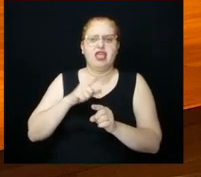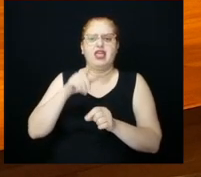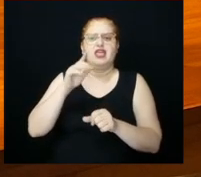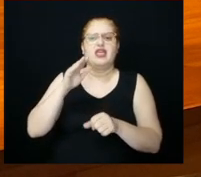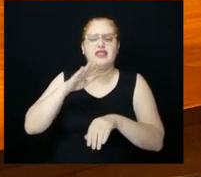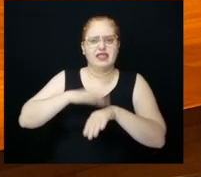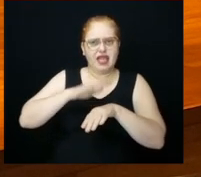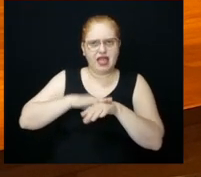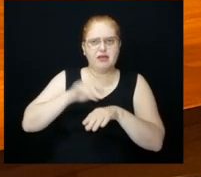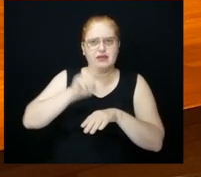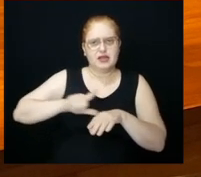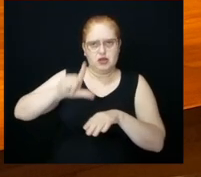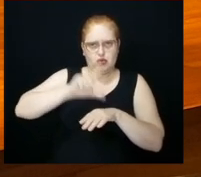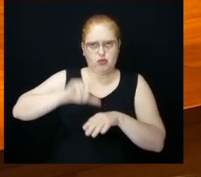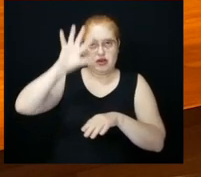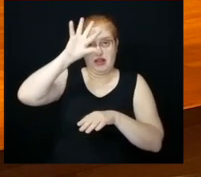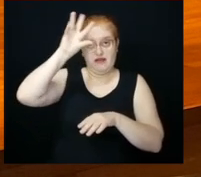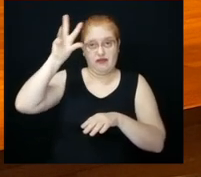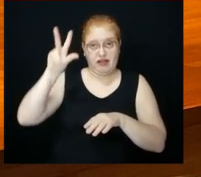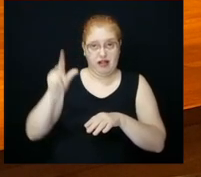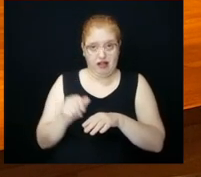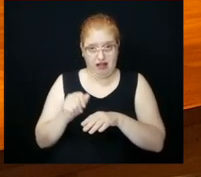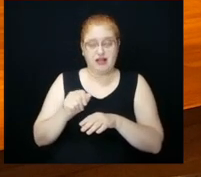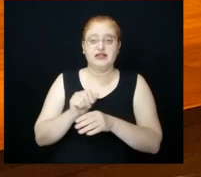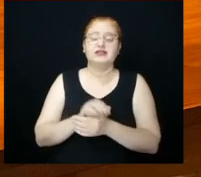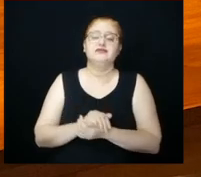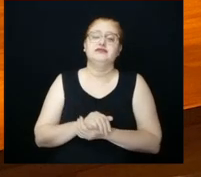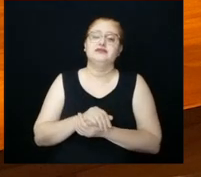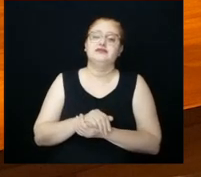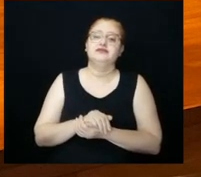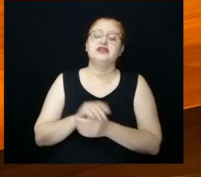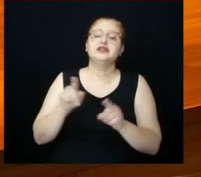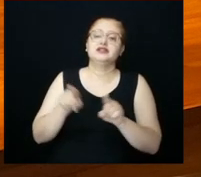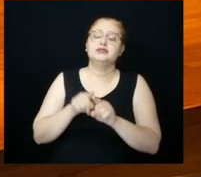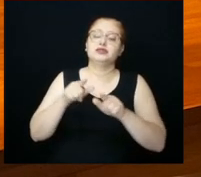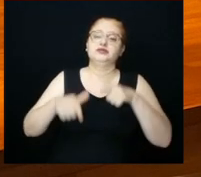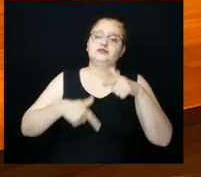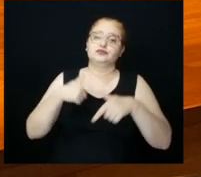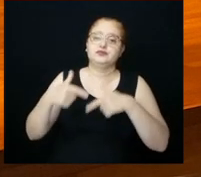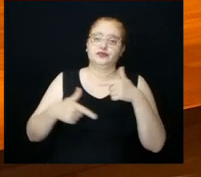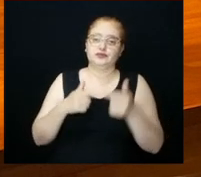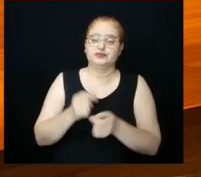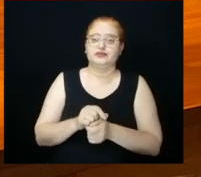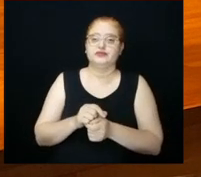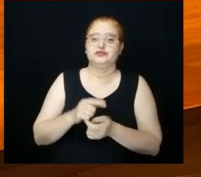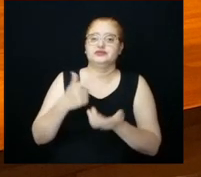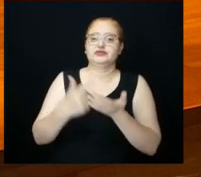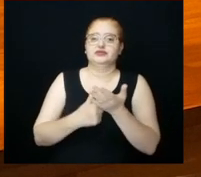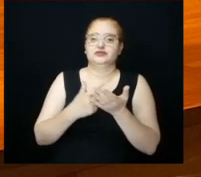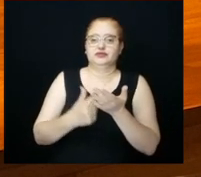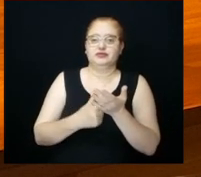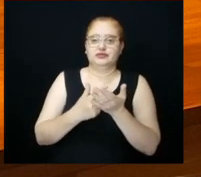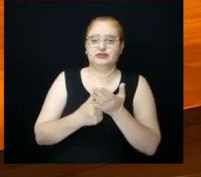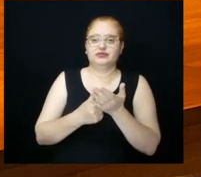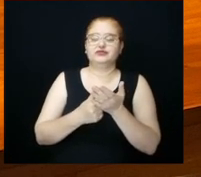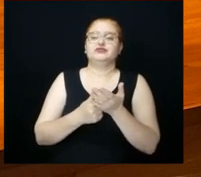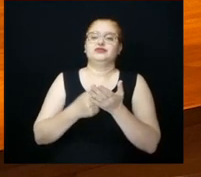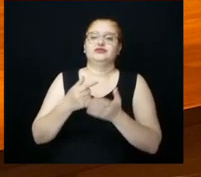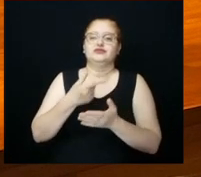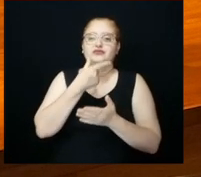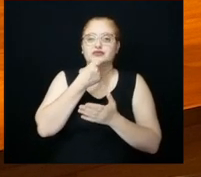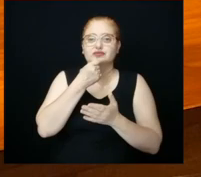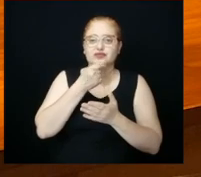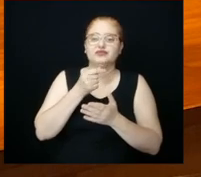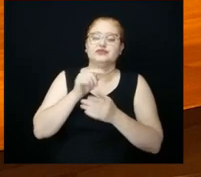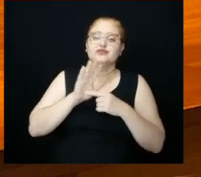da literatura, das literaturas africanas, o Mia Couto de Moçambique. E vamos trabalhar também a obra do Ondjá, que vou trazer um livro de cada